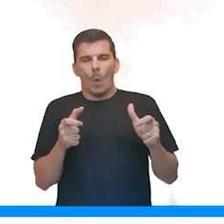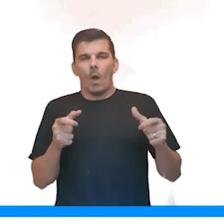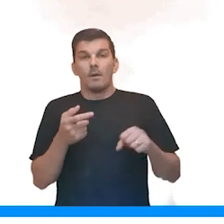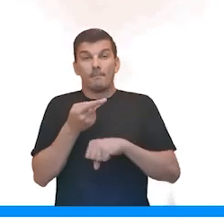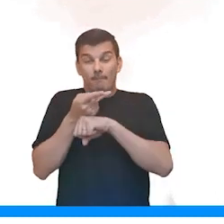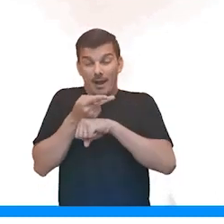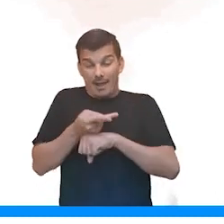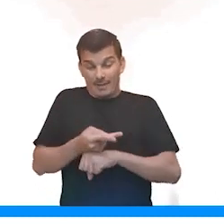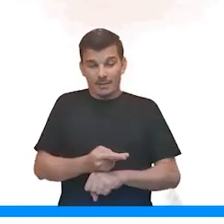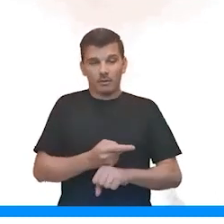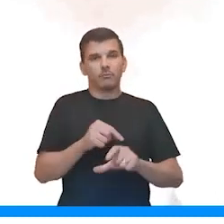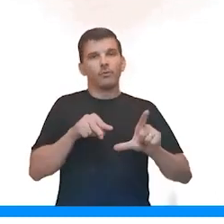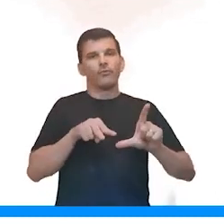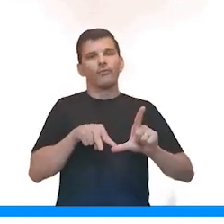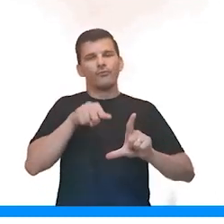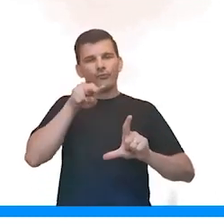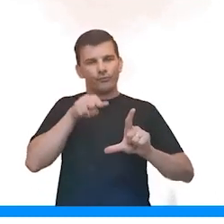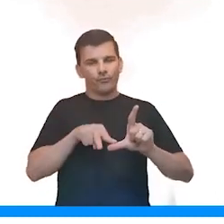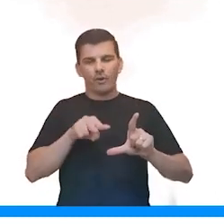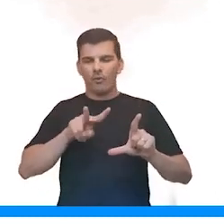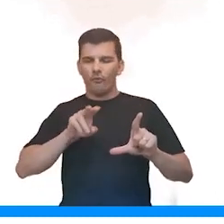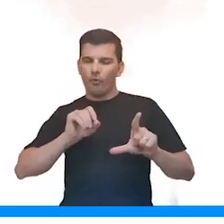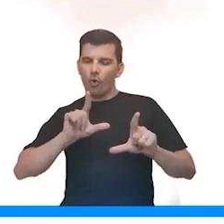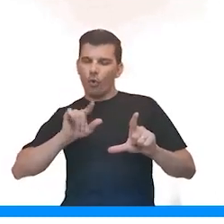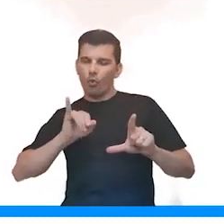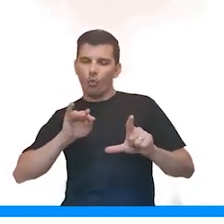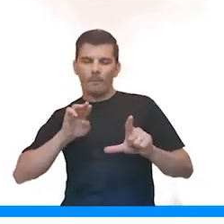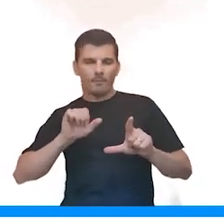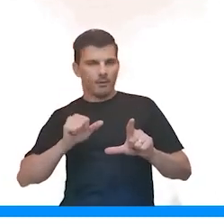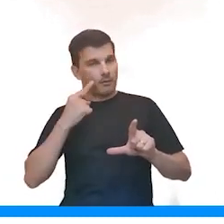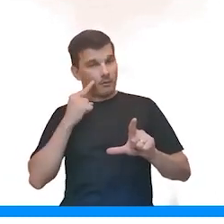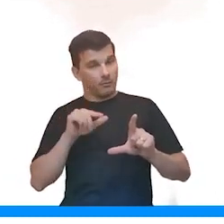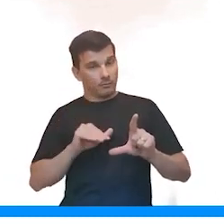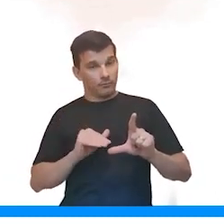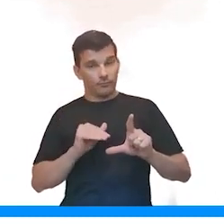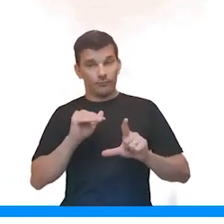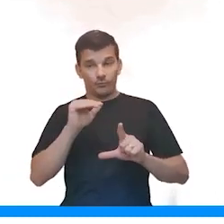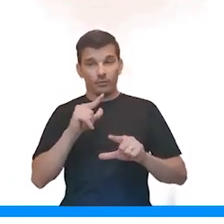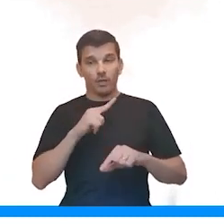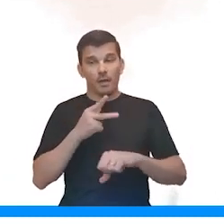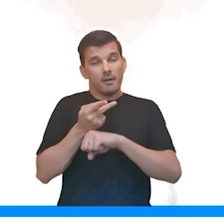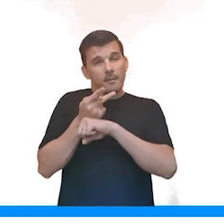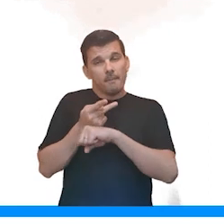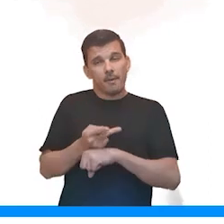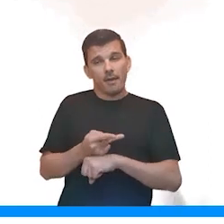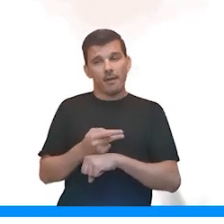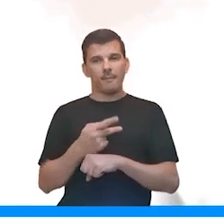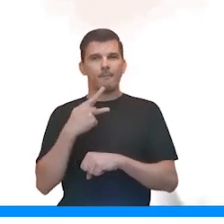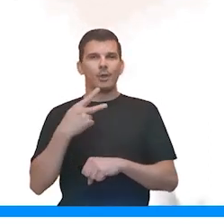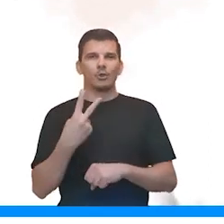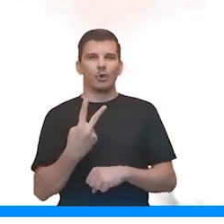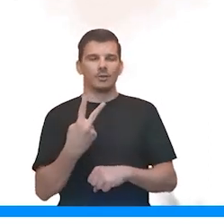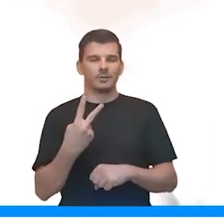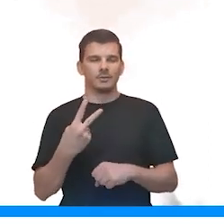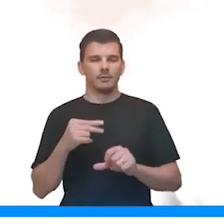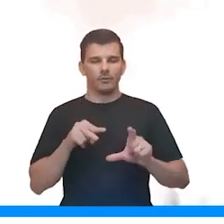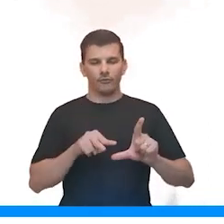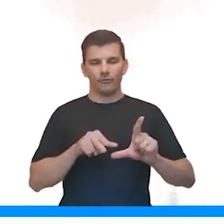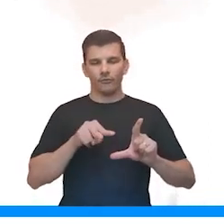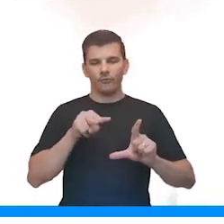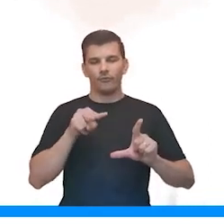ele aumenta a pressão e o volume, tá bom? Então ele passa a ter uma